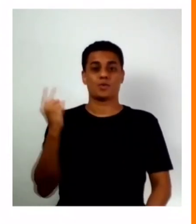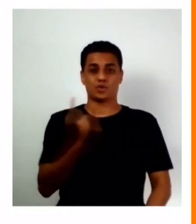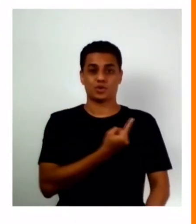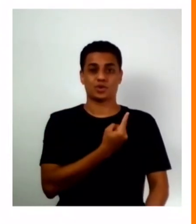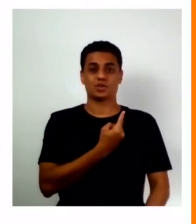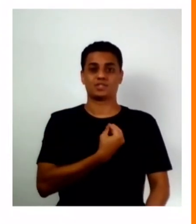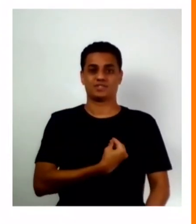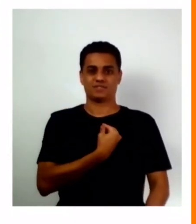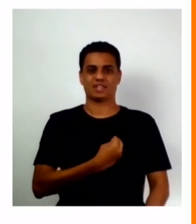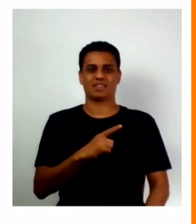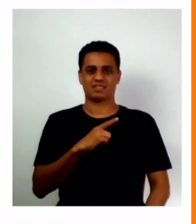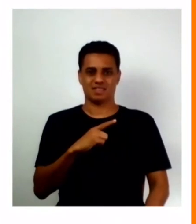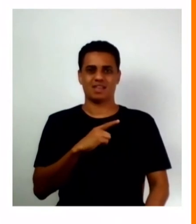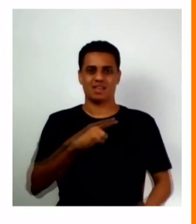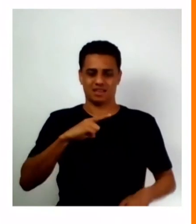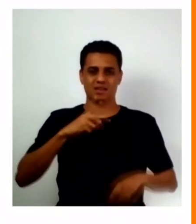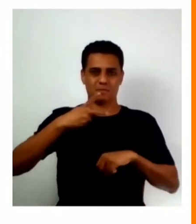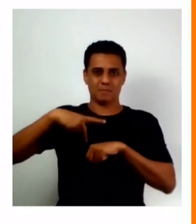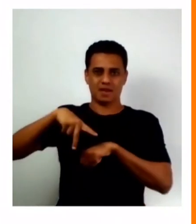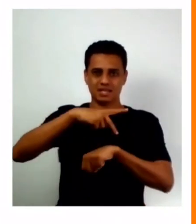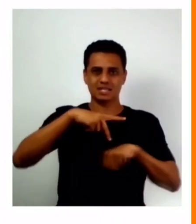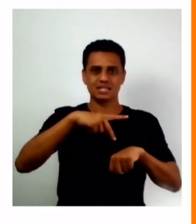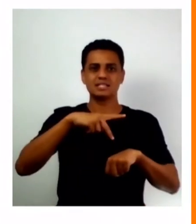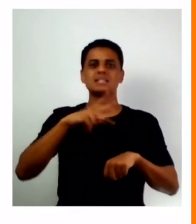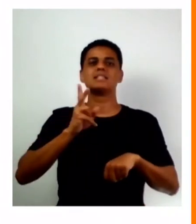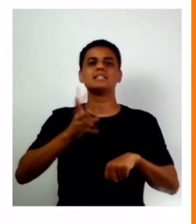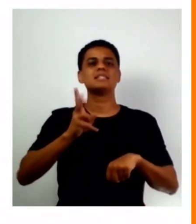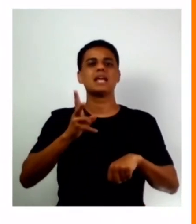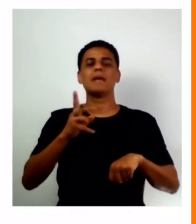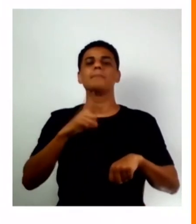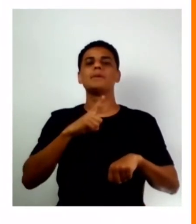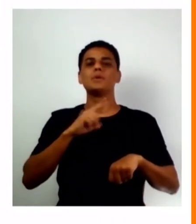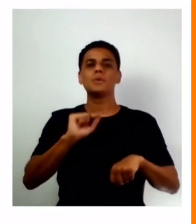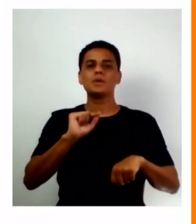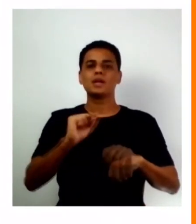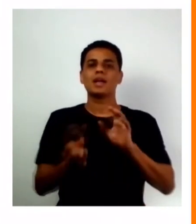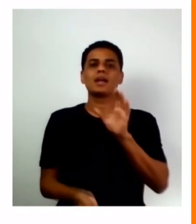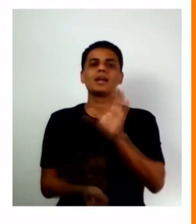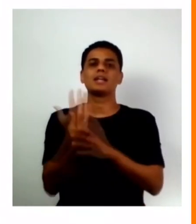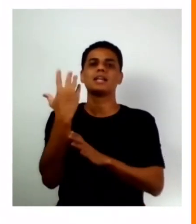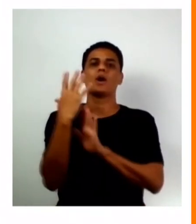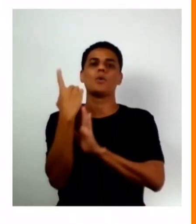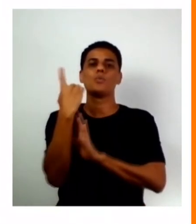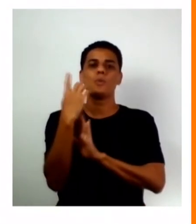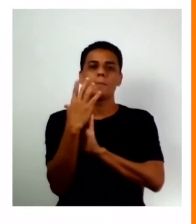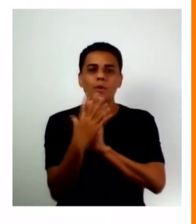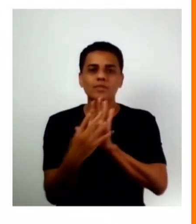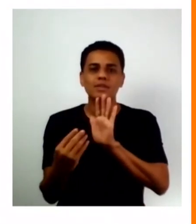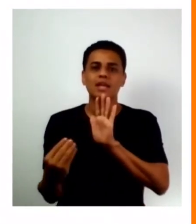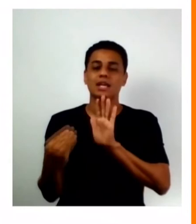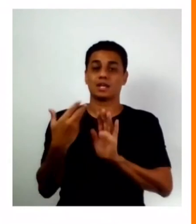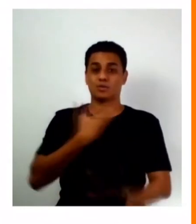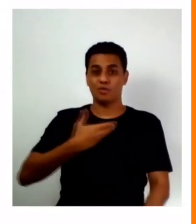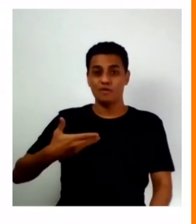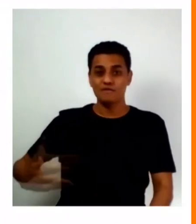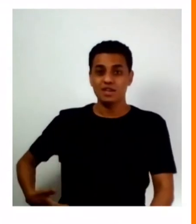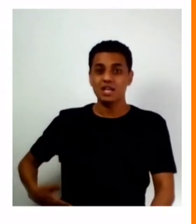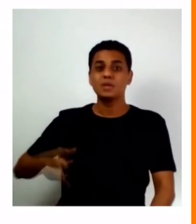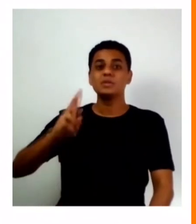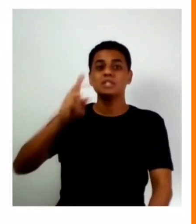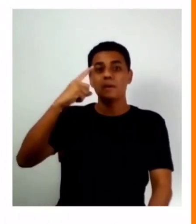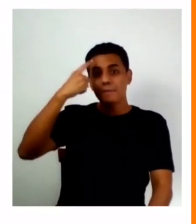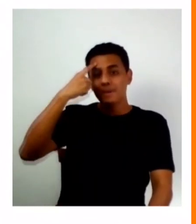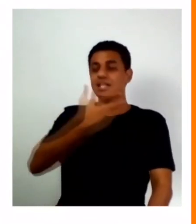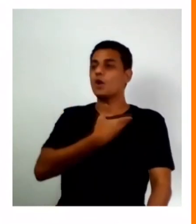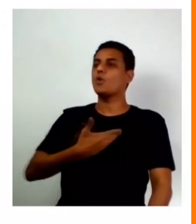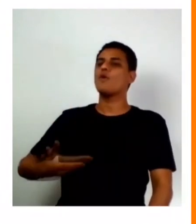ainda vêm de um modelo de Estado pensando que o Estado dá a cultura ao povo.